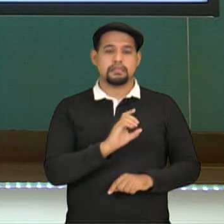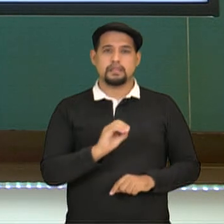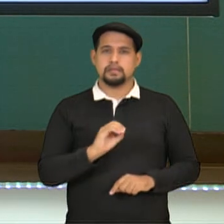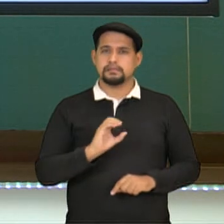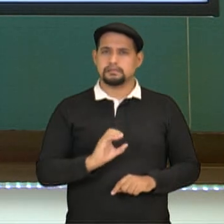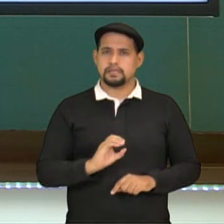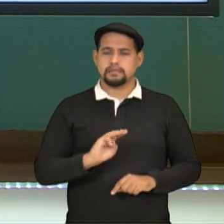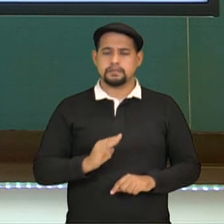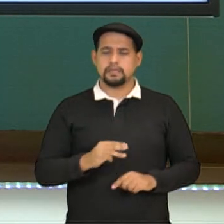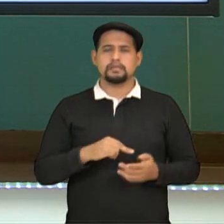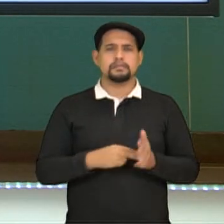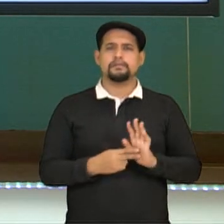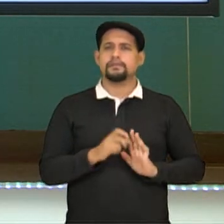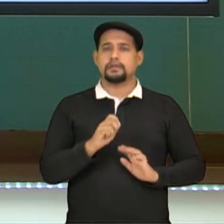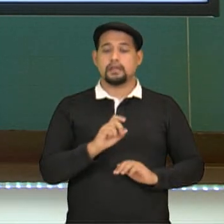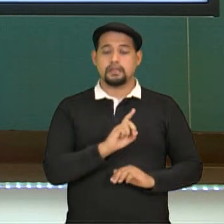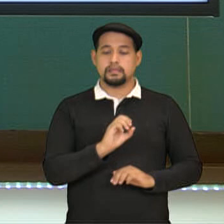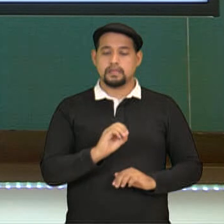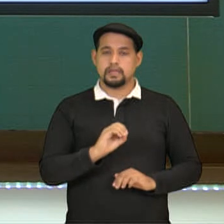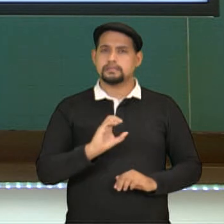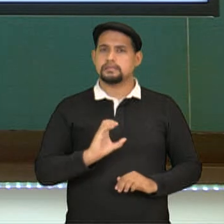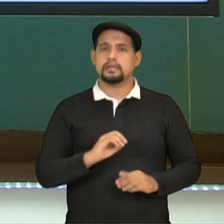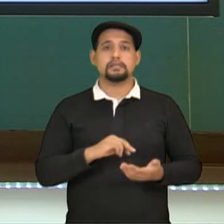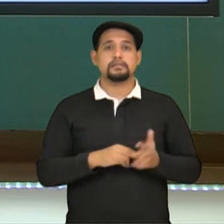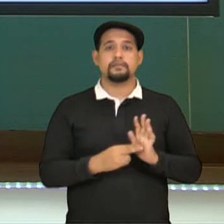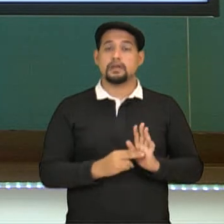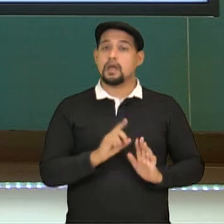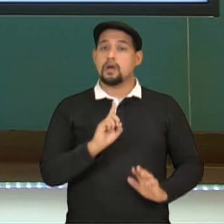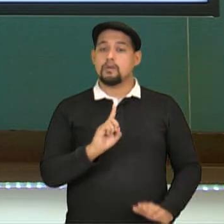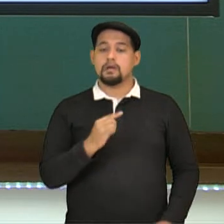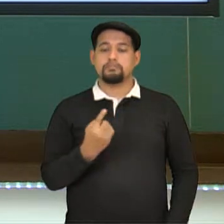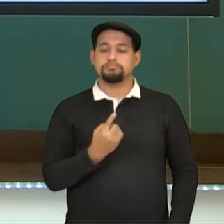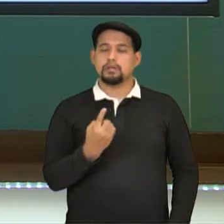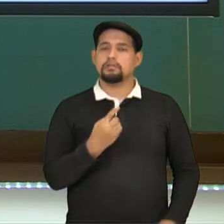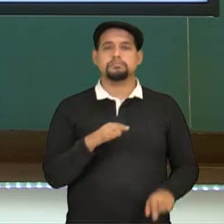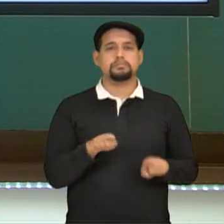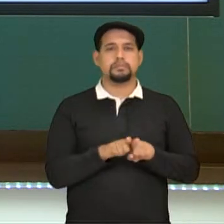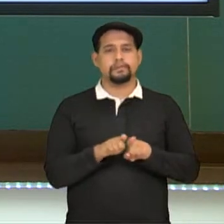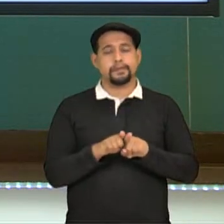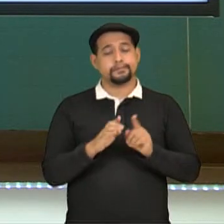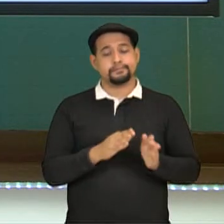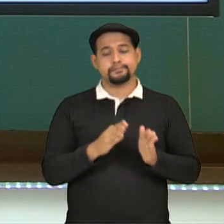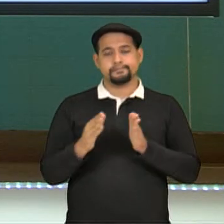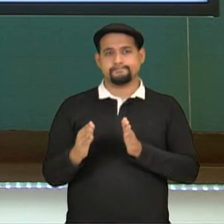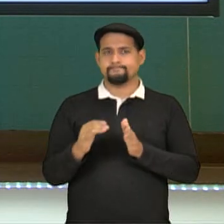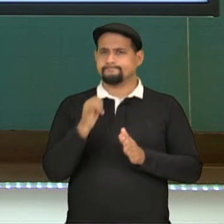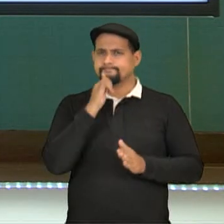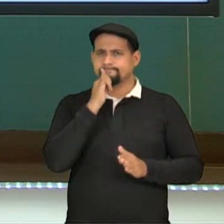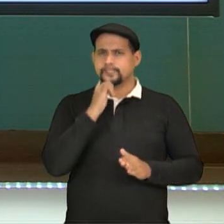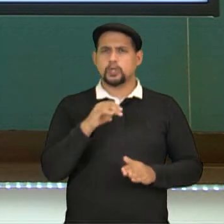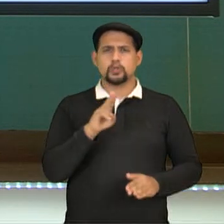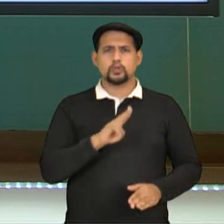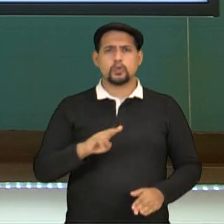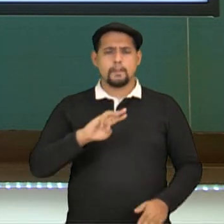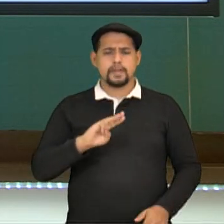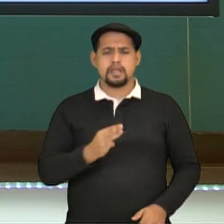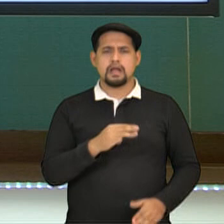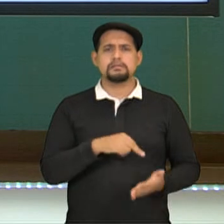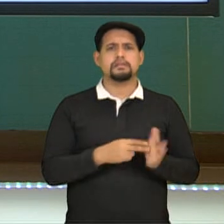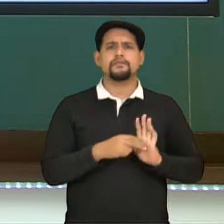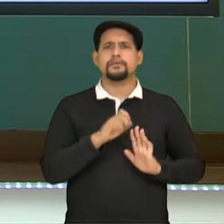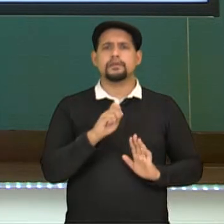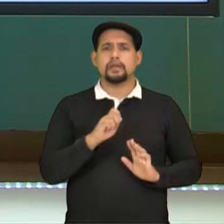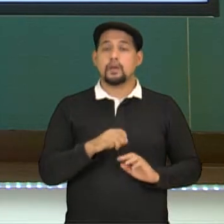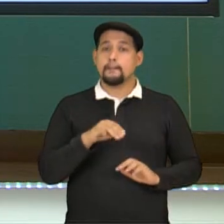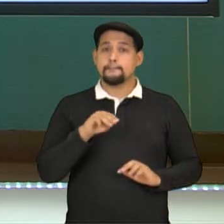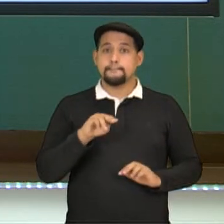milhar, bom, 10 centenas equivale a uma unidade da próxima classe. Se eu estou no milhar, vale a uma